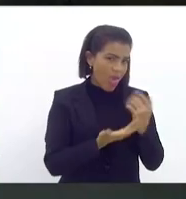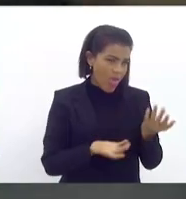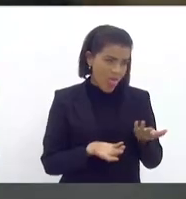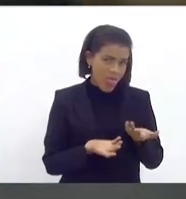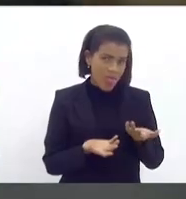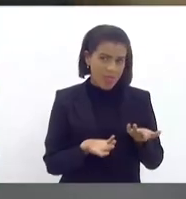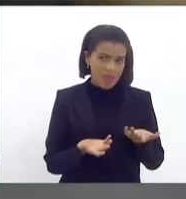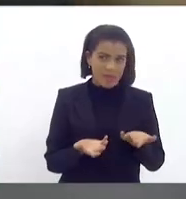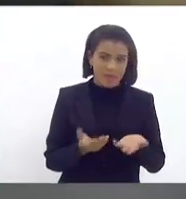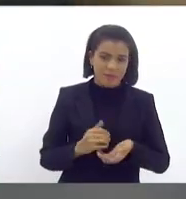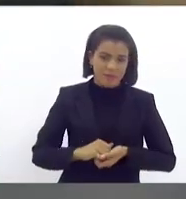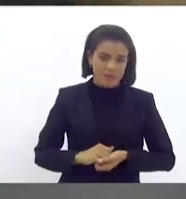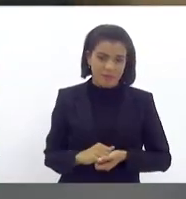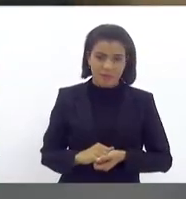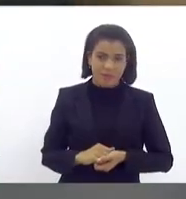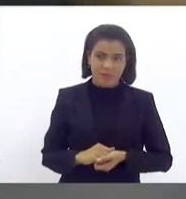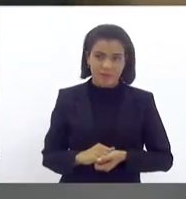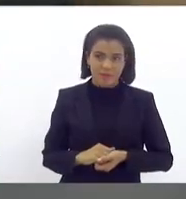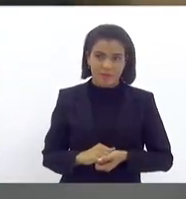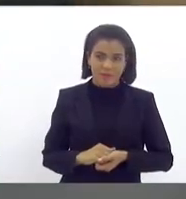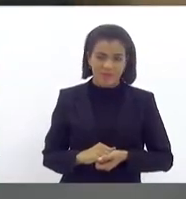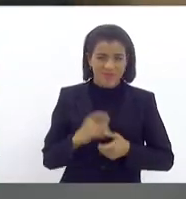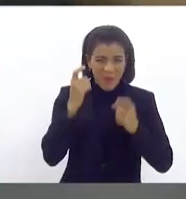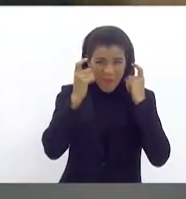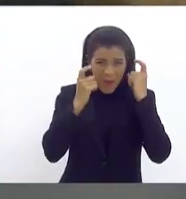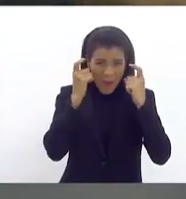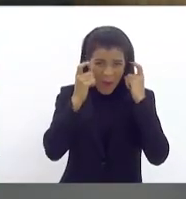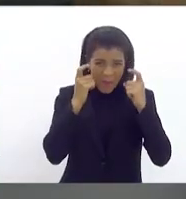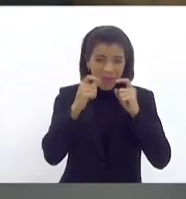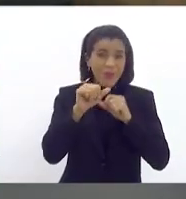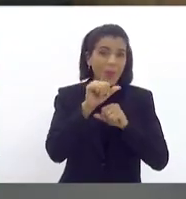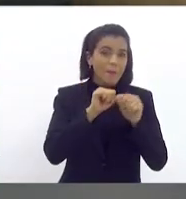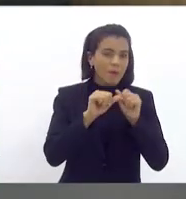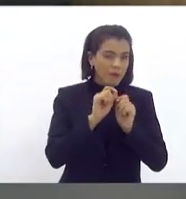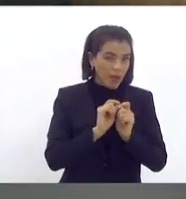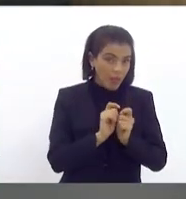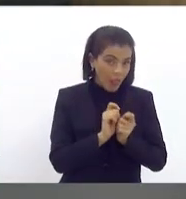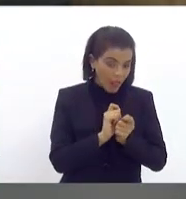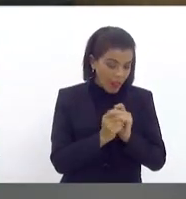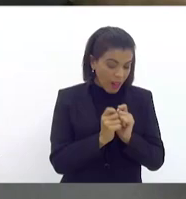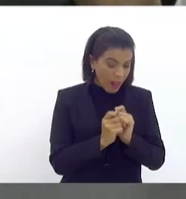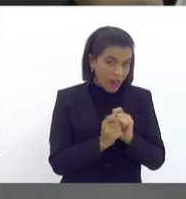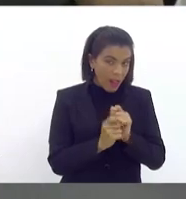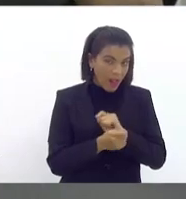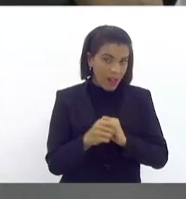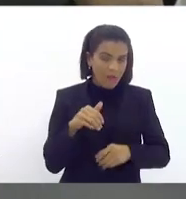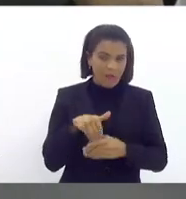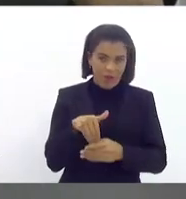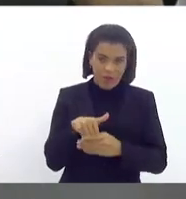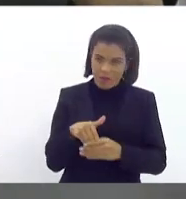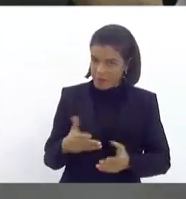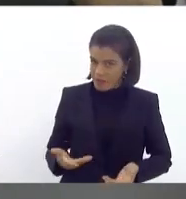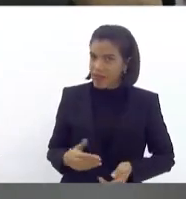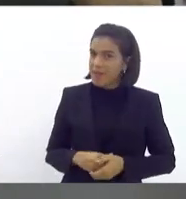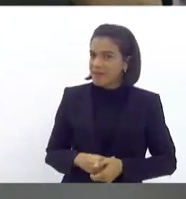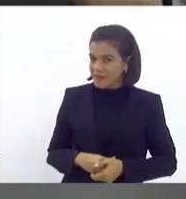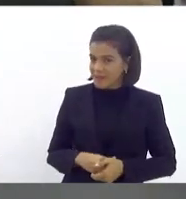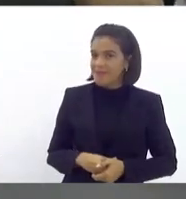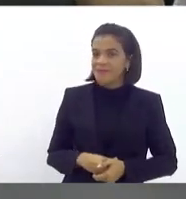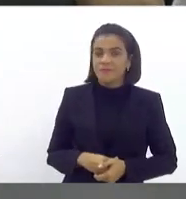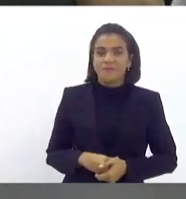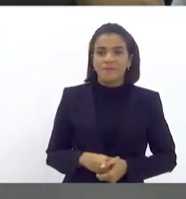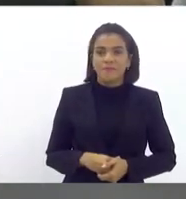condicional. Vossa Excelência está preocupado de eu estar modificando aqui o voto dele? Não estou, não. Não é isso. Tranquilo. Eu digo